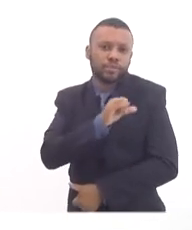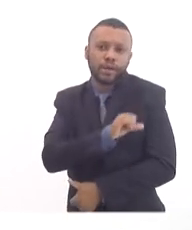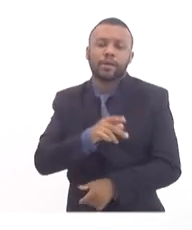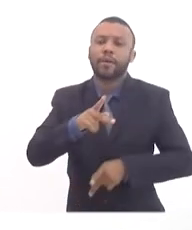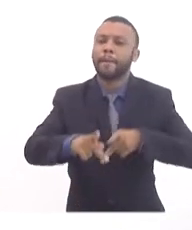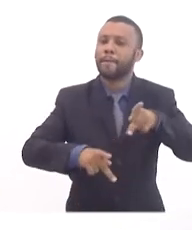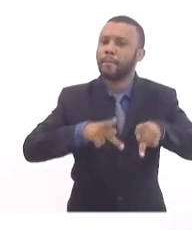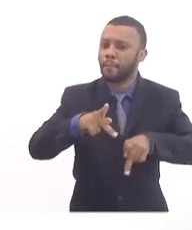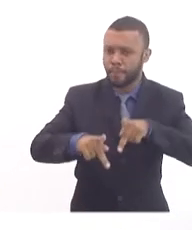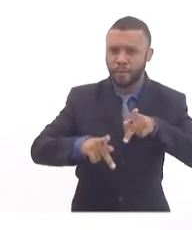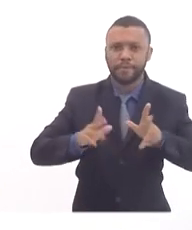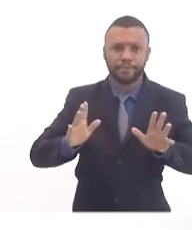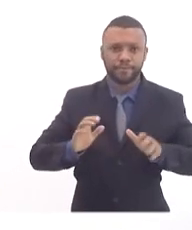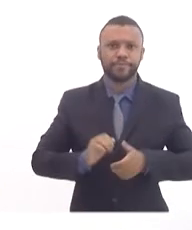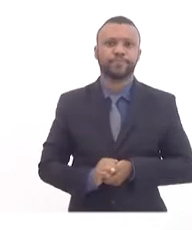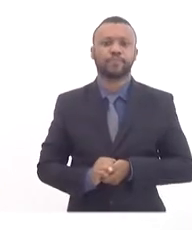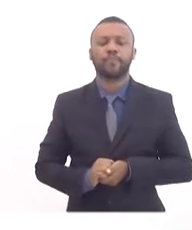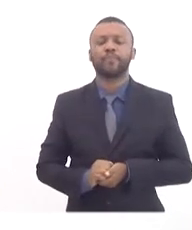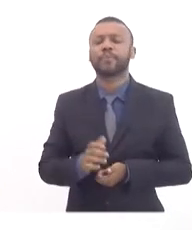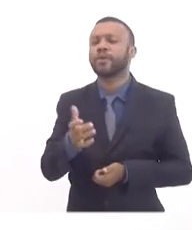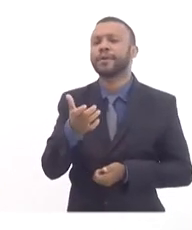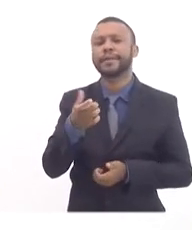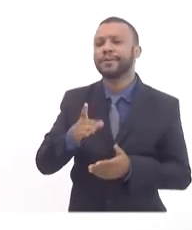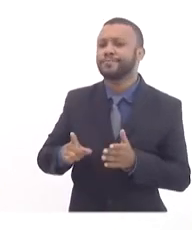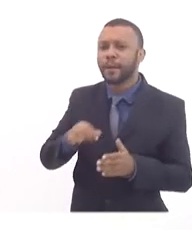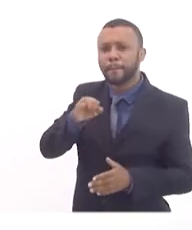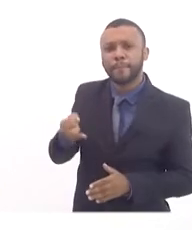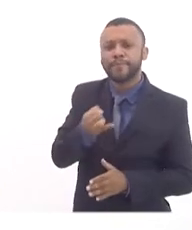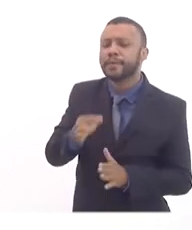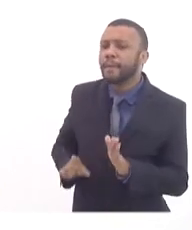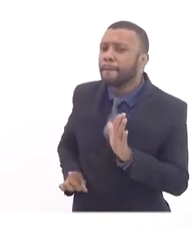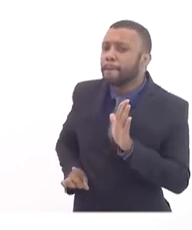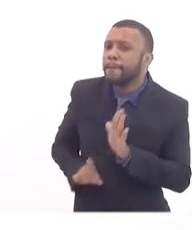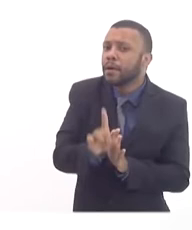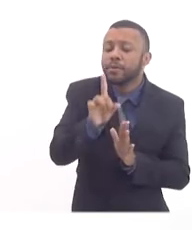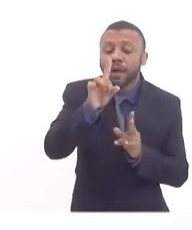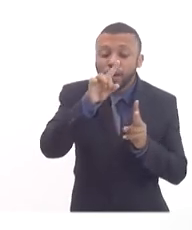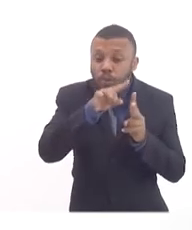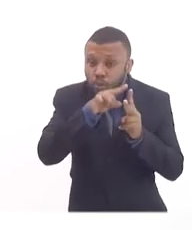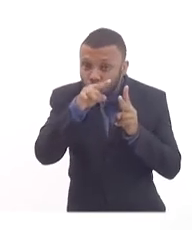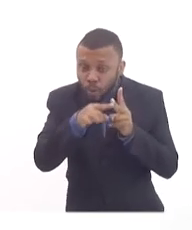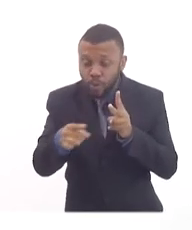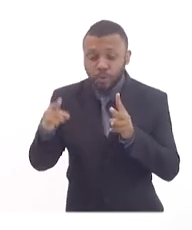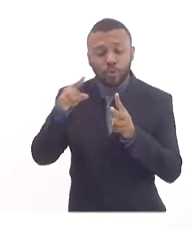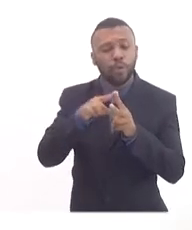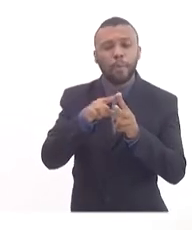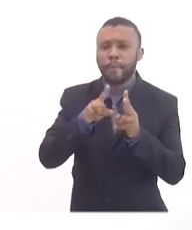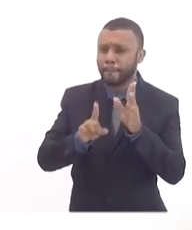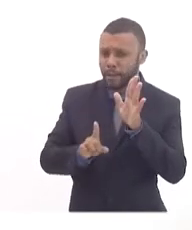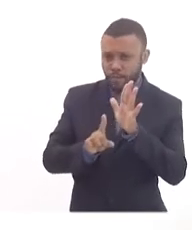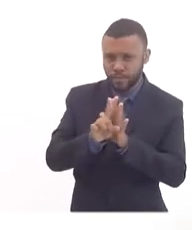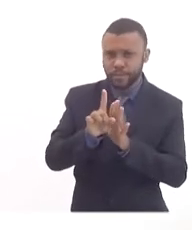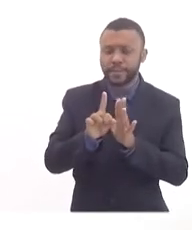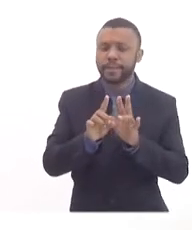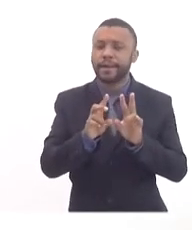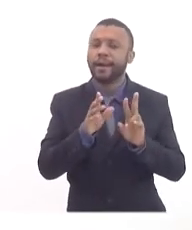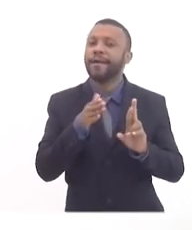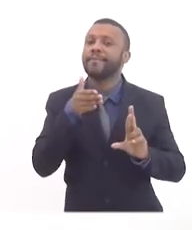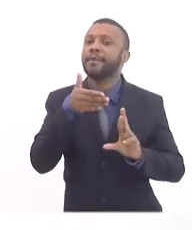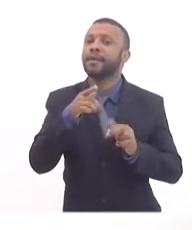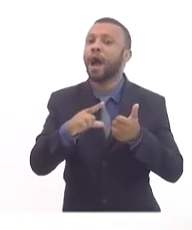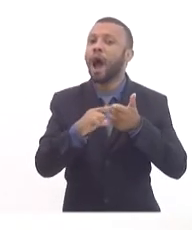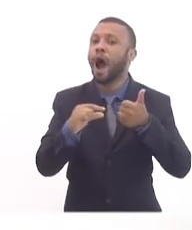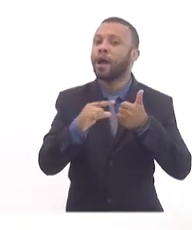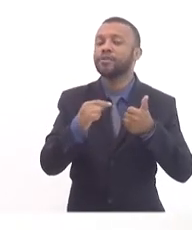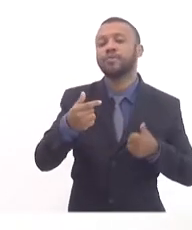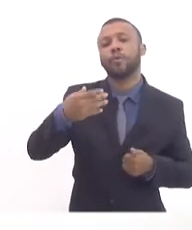e aí eu queria deixar aqui duas e é uma é que relativa ao artigo 4º